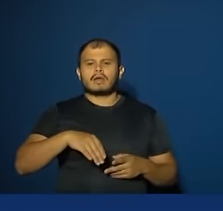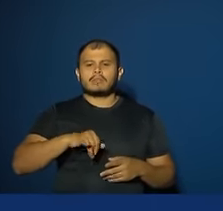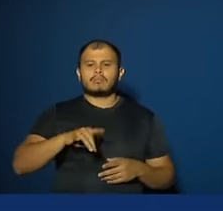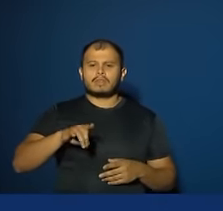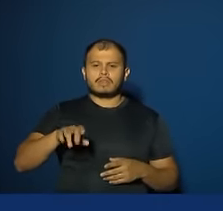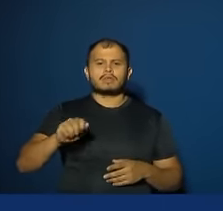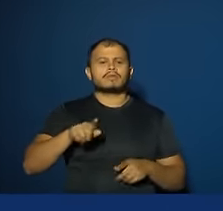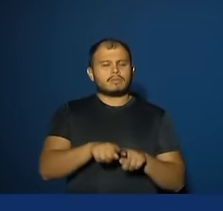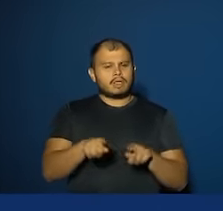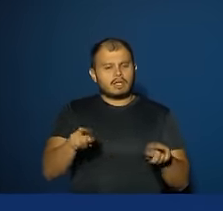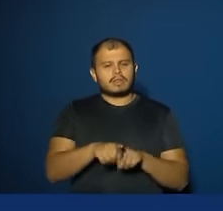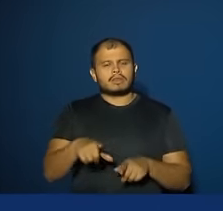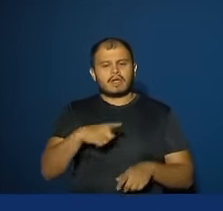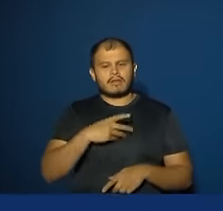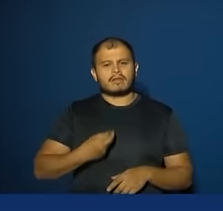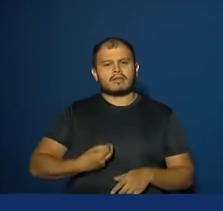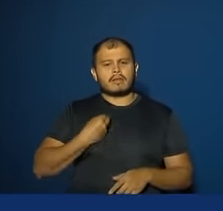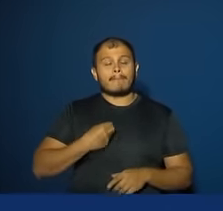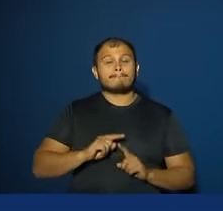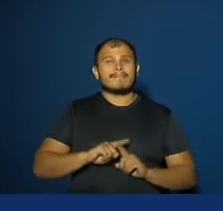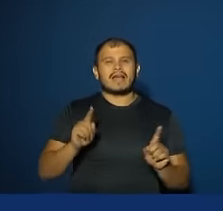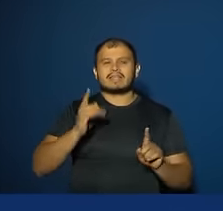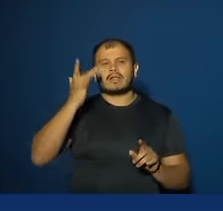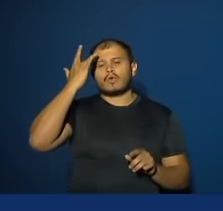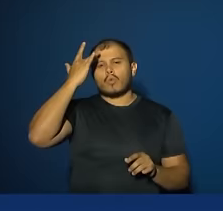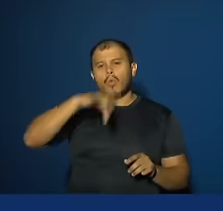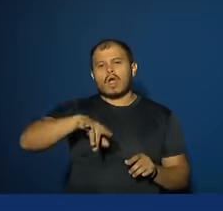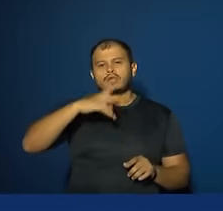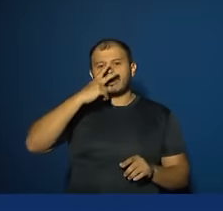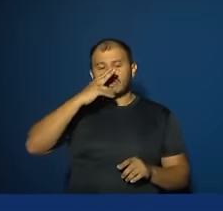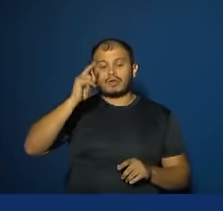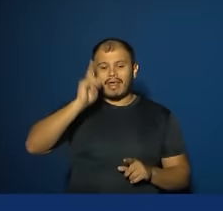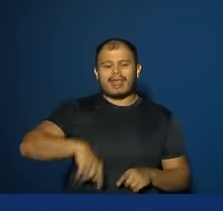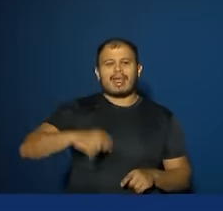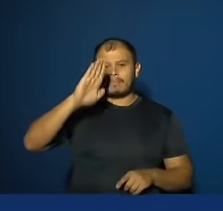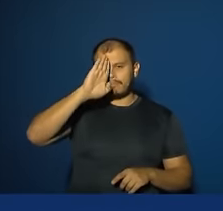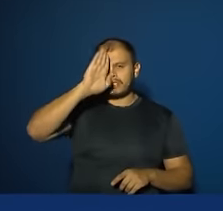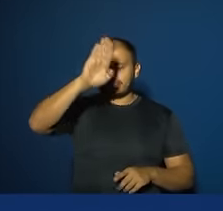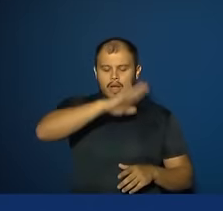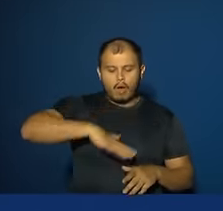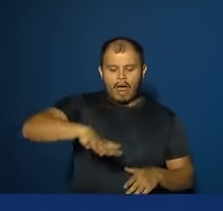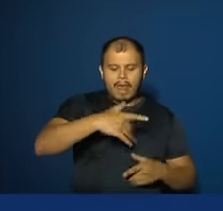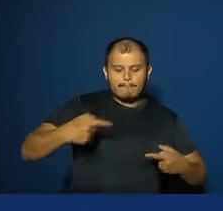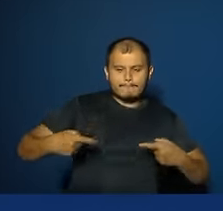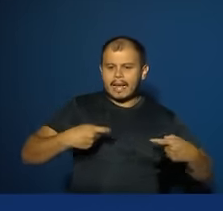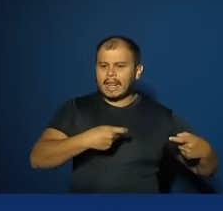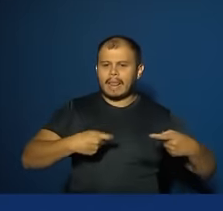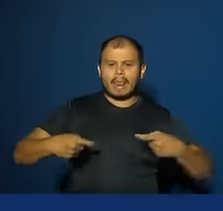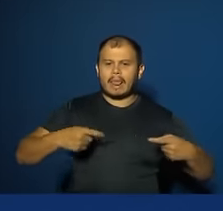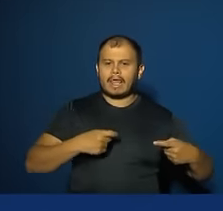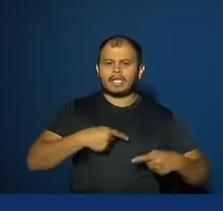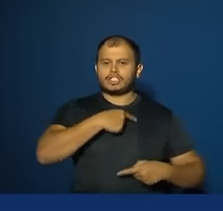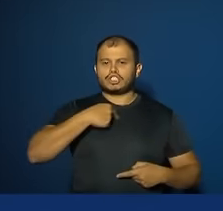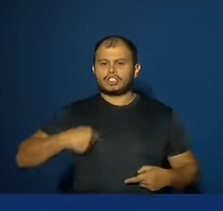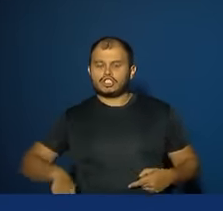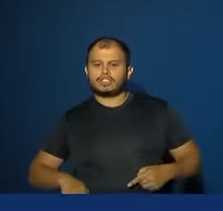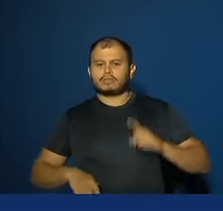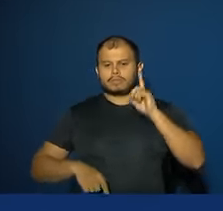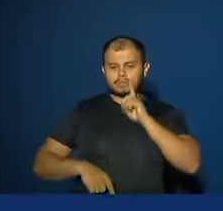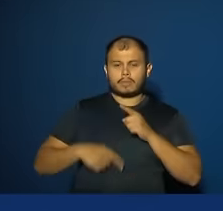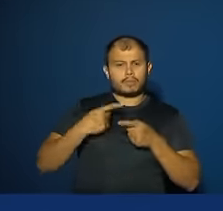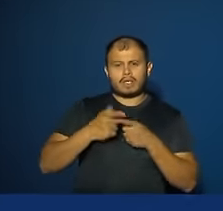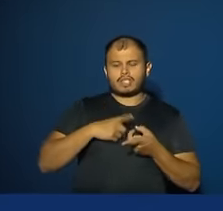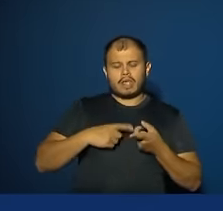a Índia tá agora eu não acho que ele é o Battlefield entre China e Estados Unidos de maneira nenhuma porque eles são autossuficientes